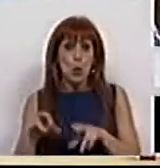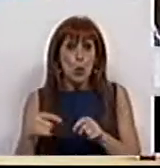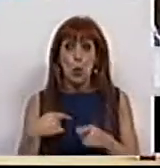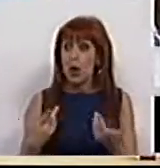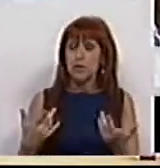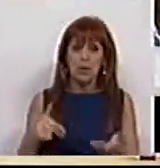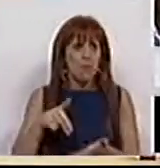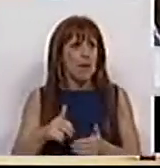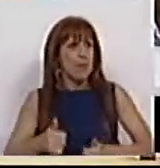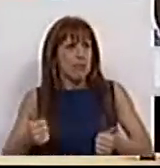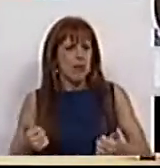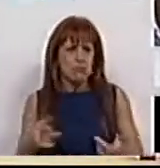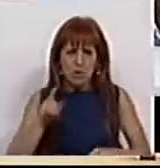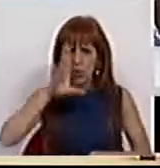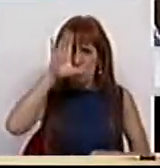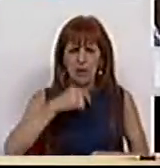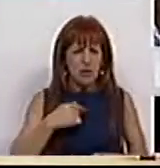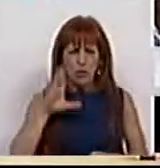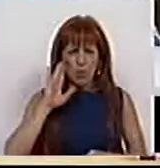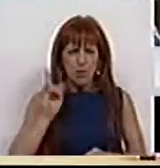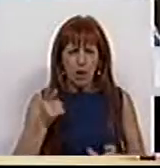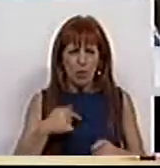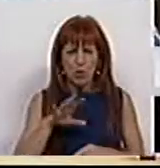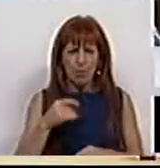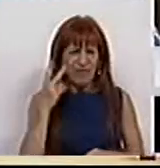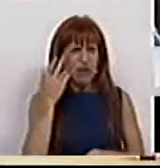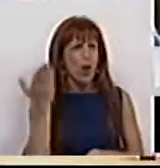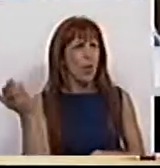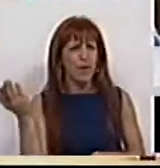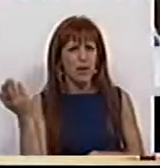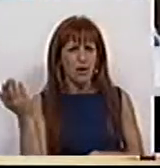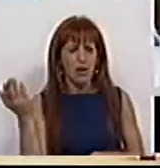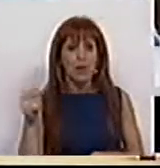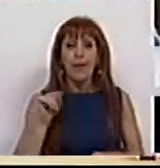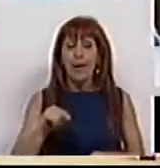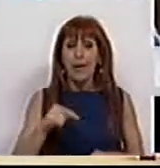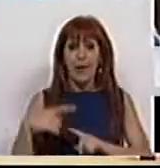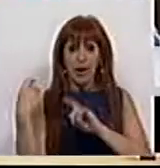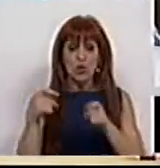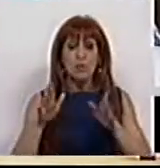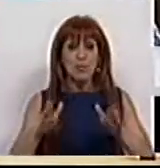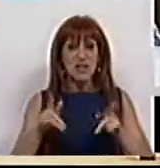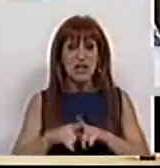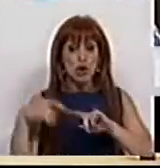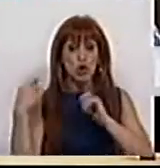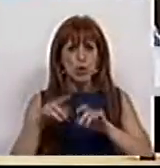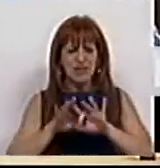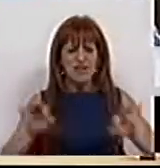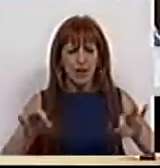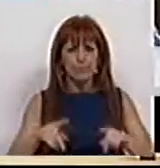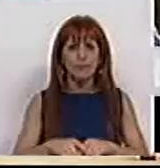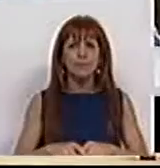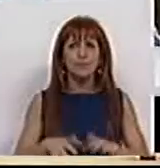mais se endireitarão, Sra. Ministra, não sei exatamente em que país é que vive. Esta discussão tinha que ser uma discussão